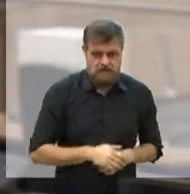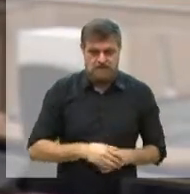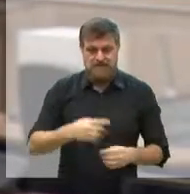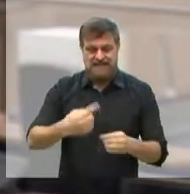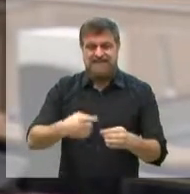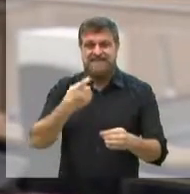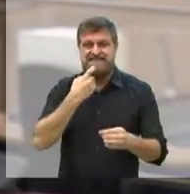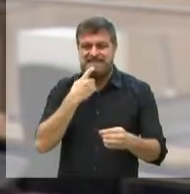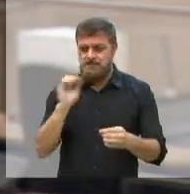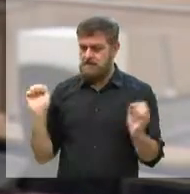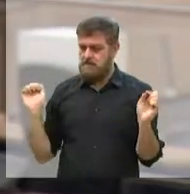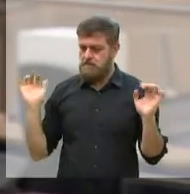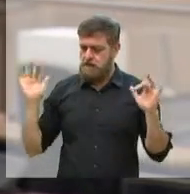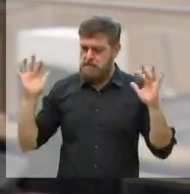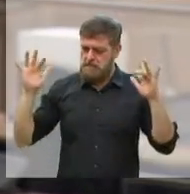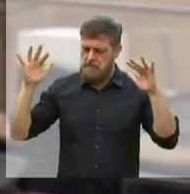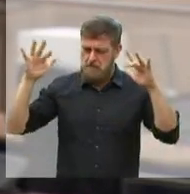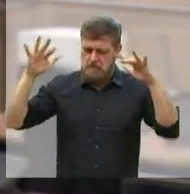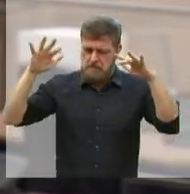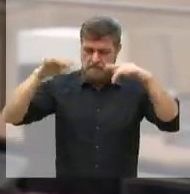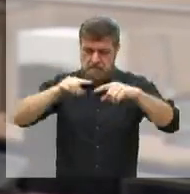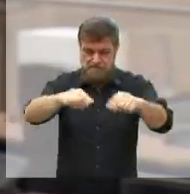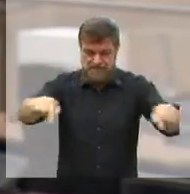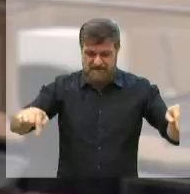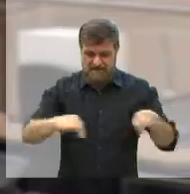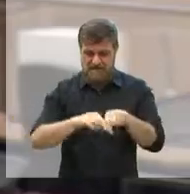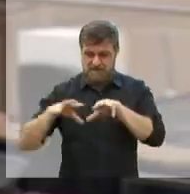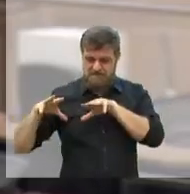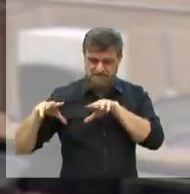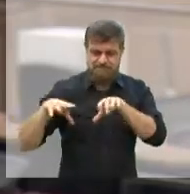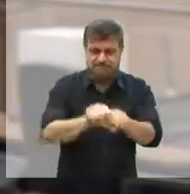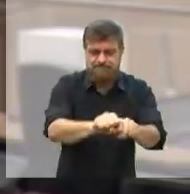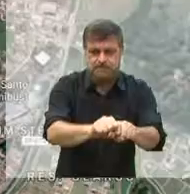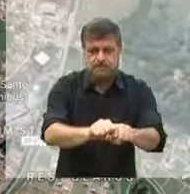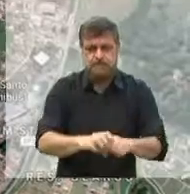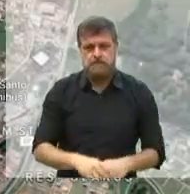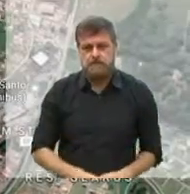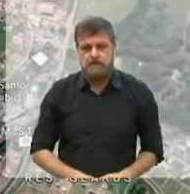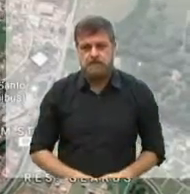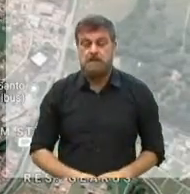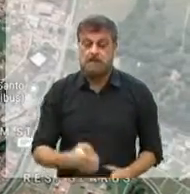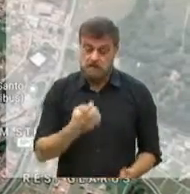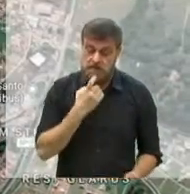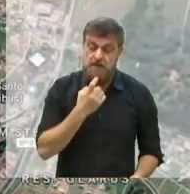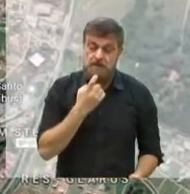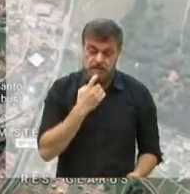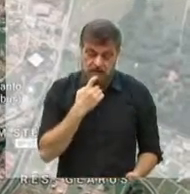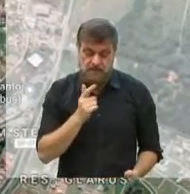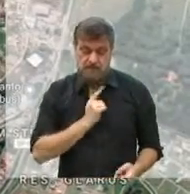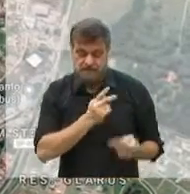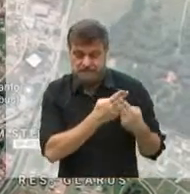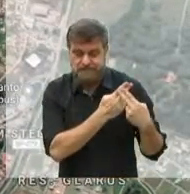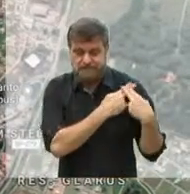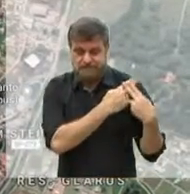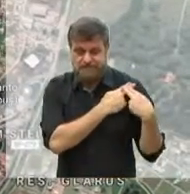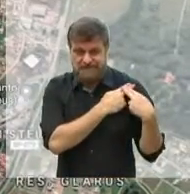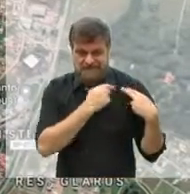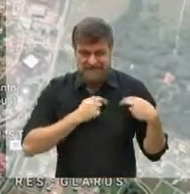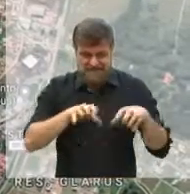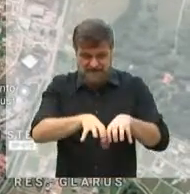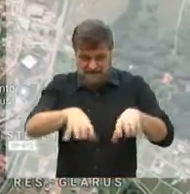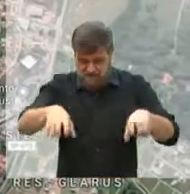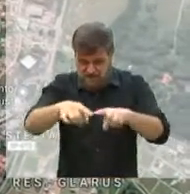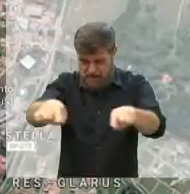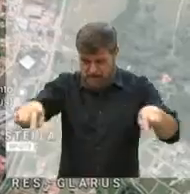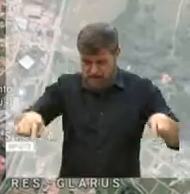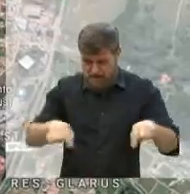Campinas acabou assumindo esta responsabilidade social e nós tivemos as duas maiores